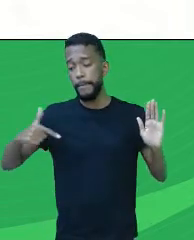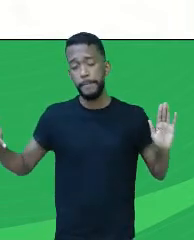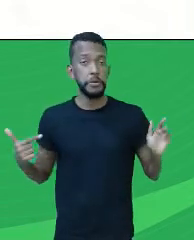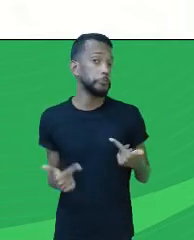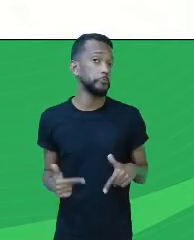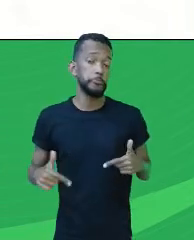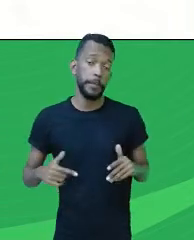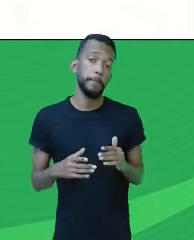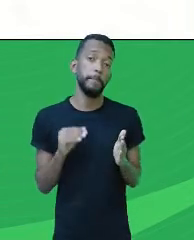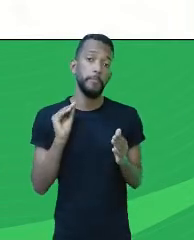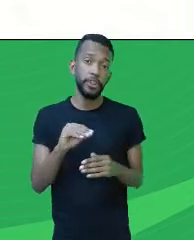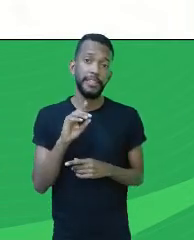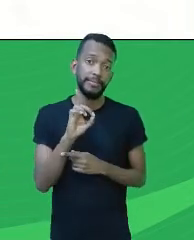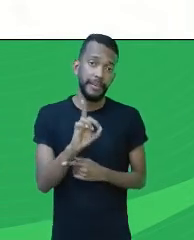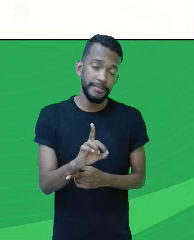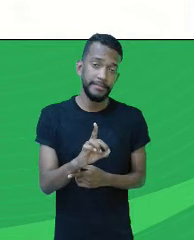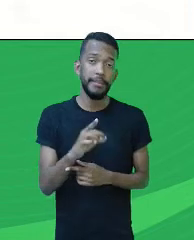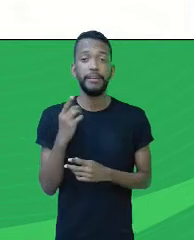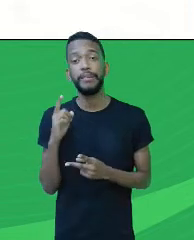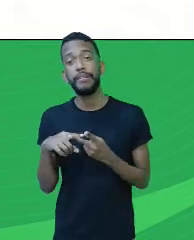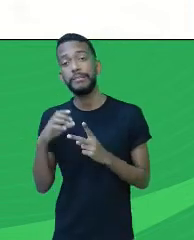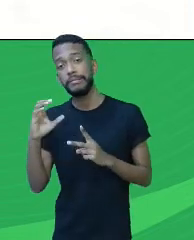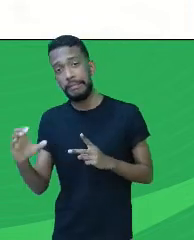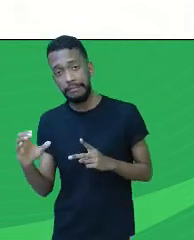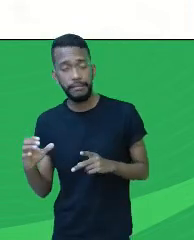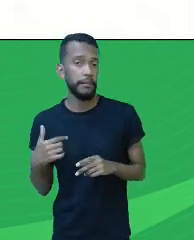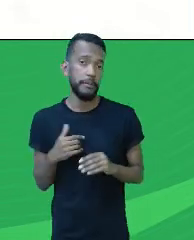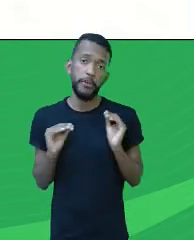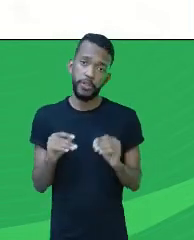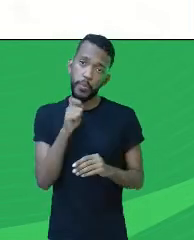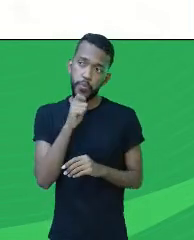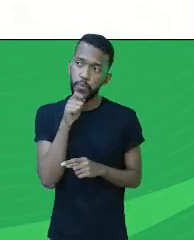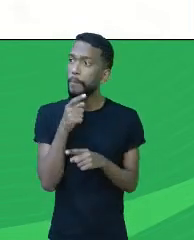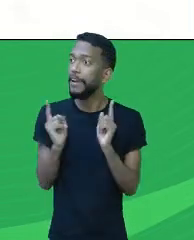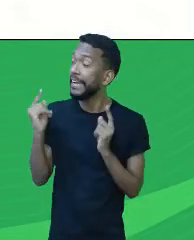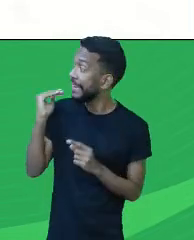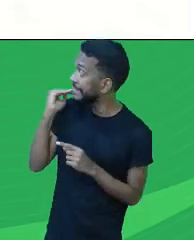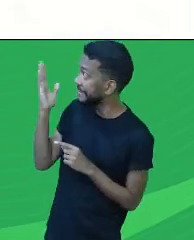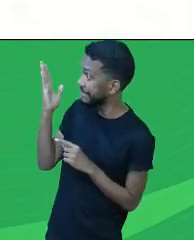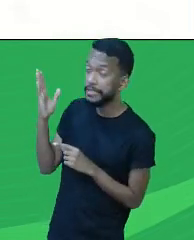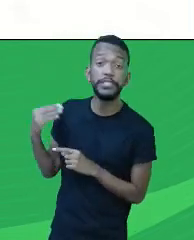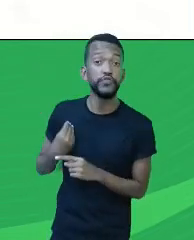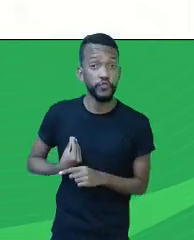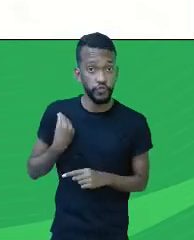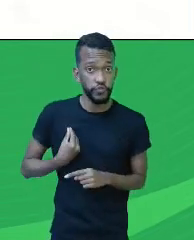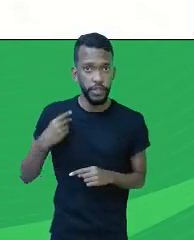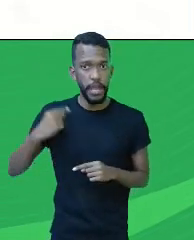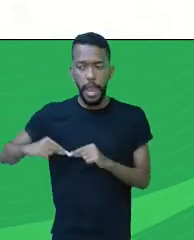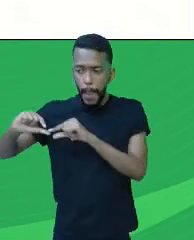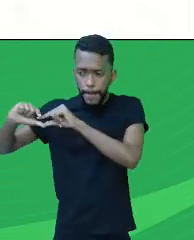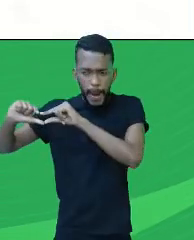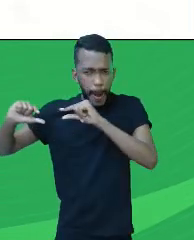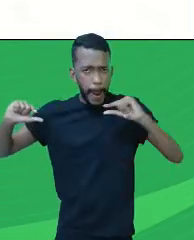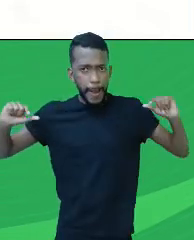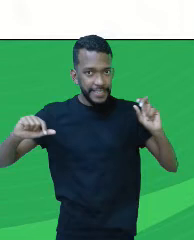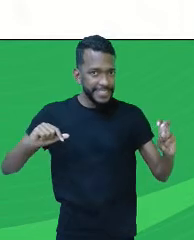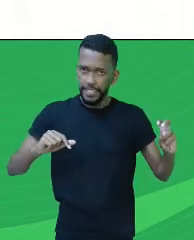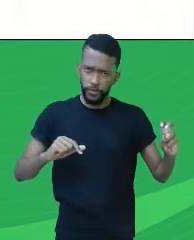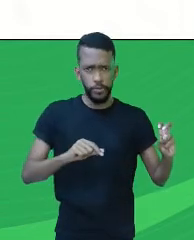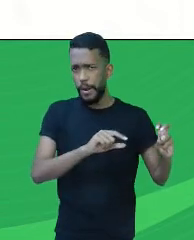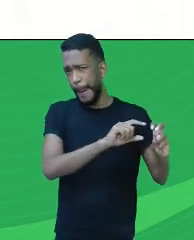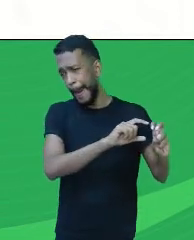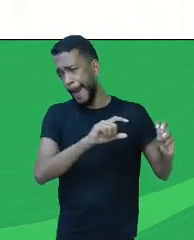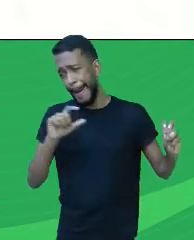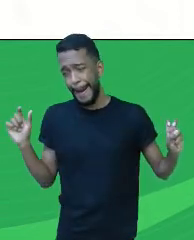na dezena, na centena, mas esse número que está aparecendo aí, ele é bem maior que 5, né?